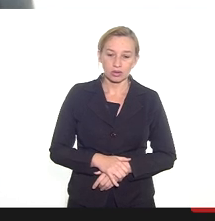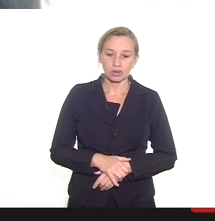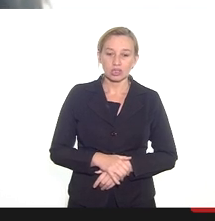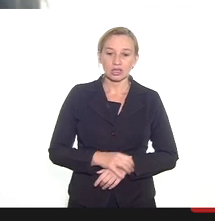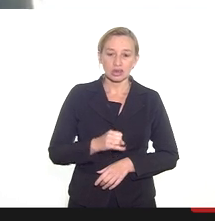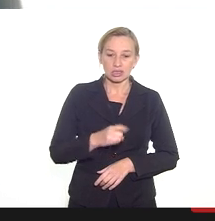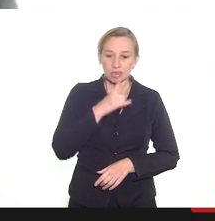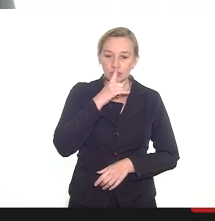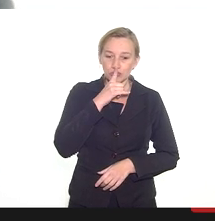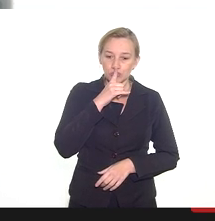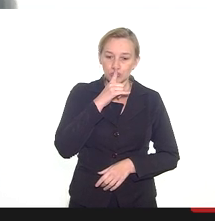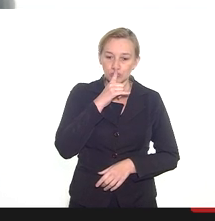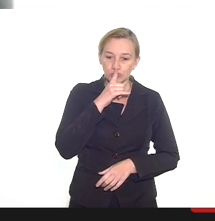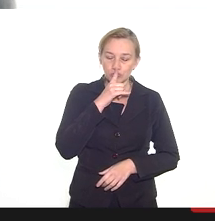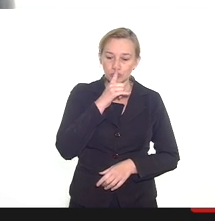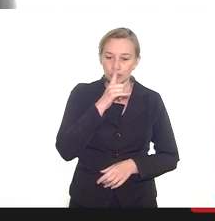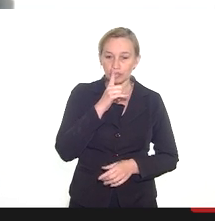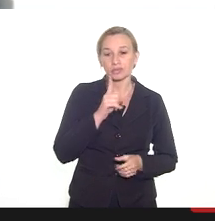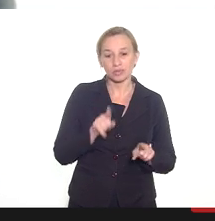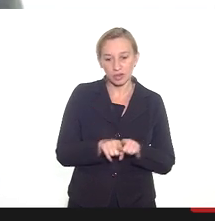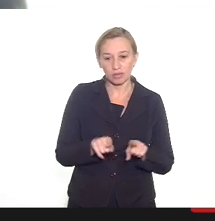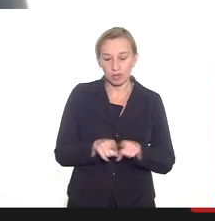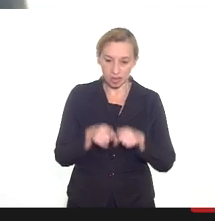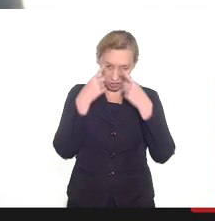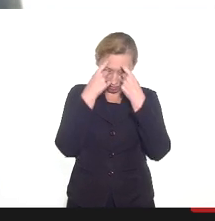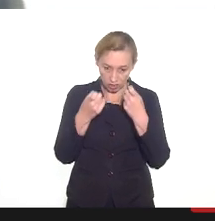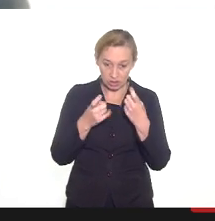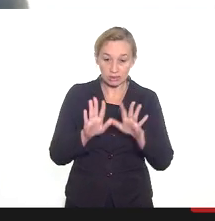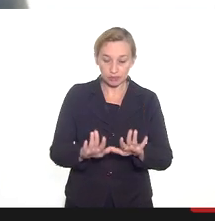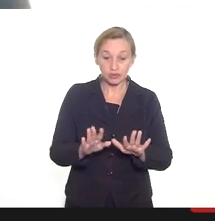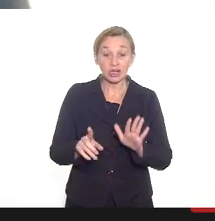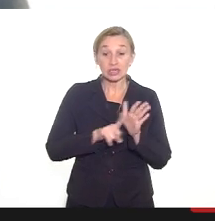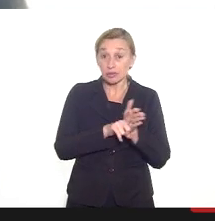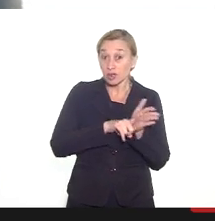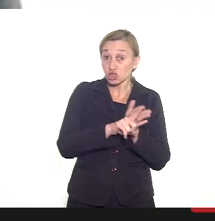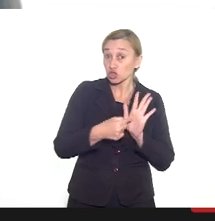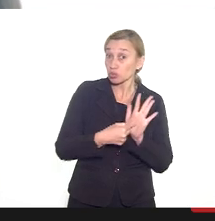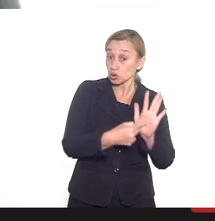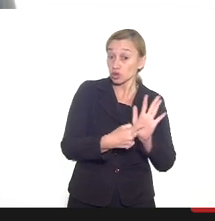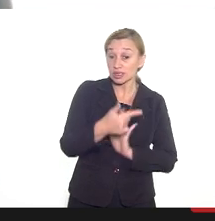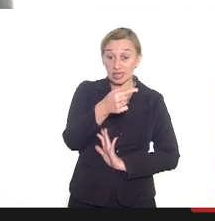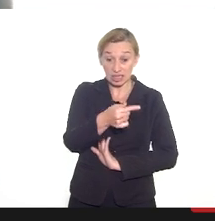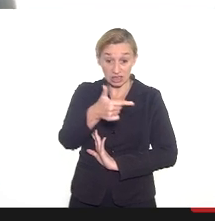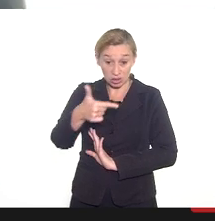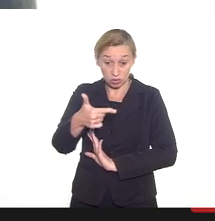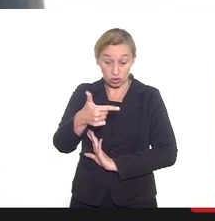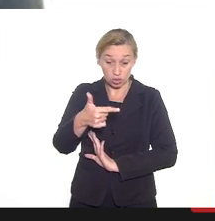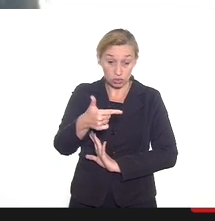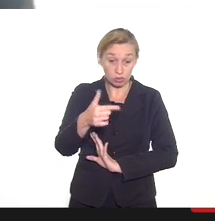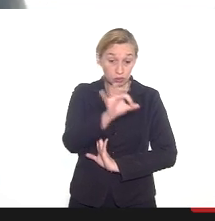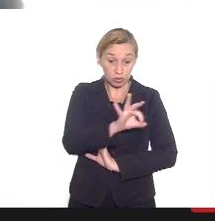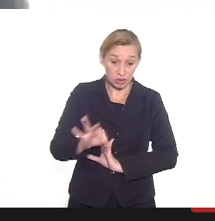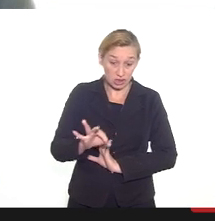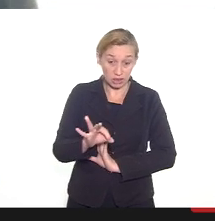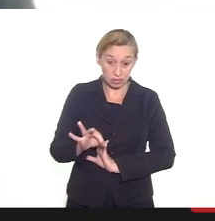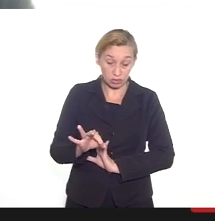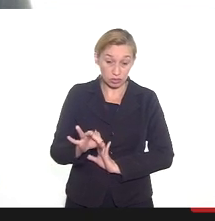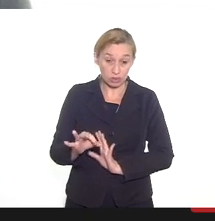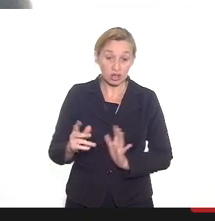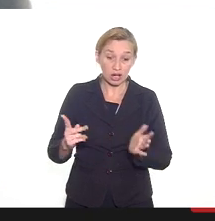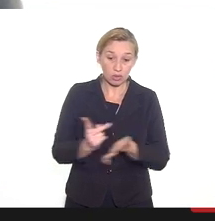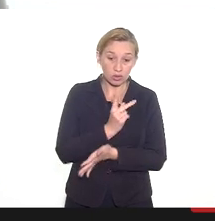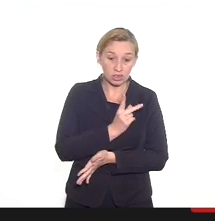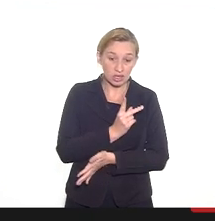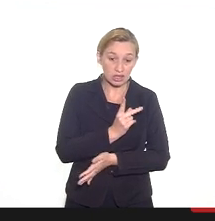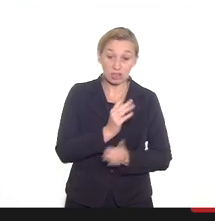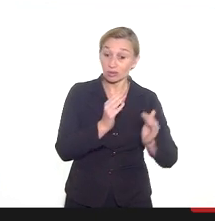indireta também. Então, essa pesquisa também revelou que em 72% dos casos o crime ocorreu na